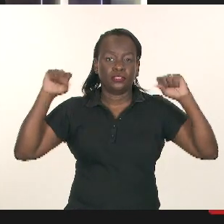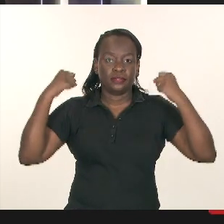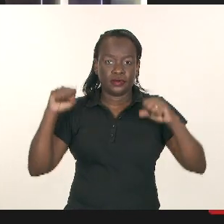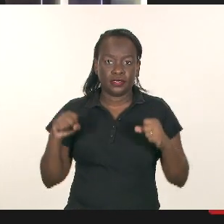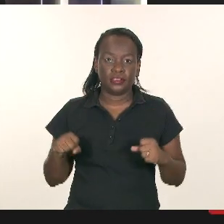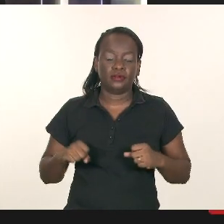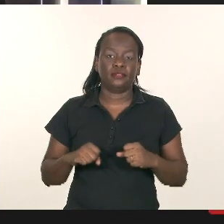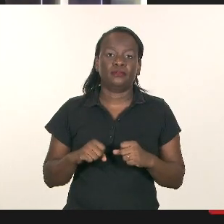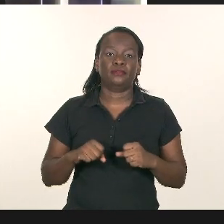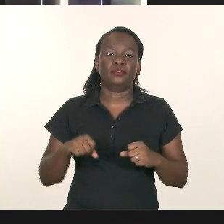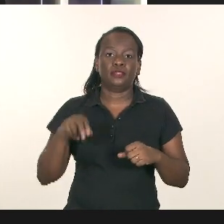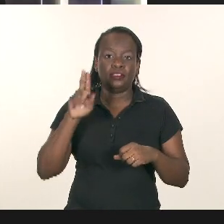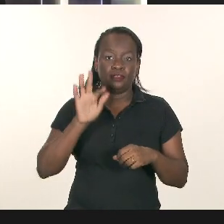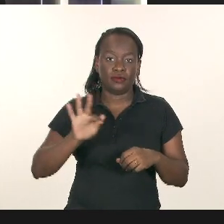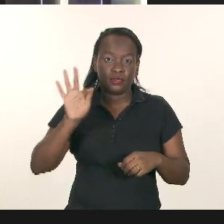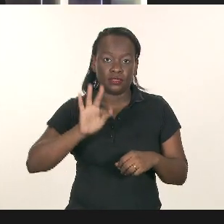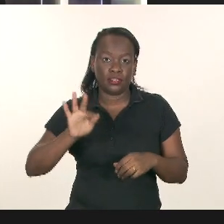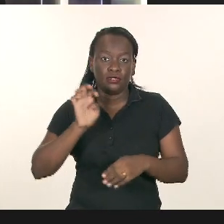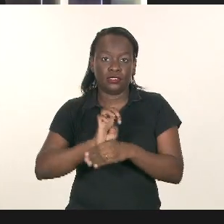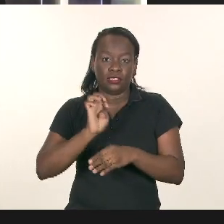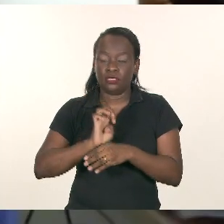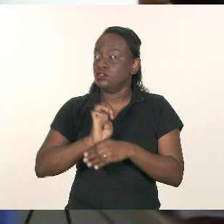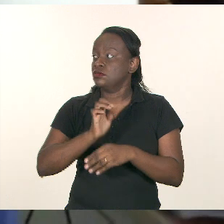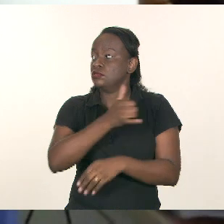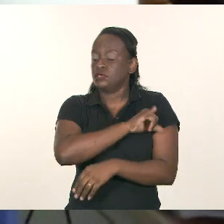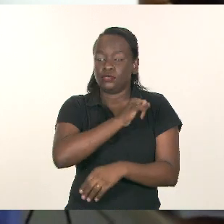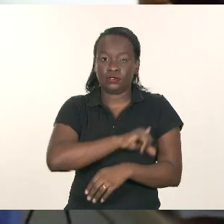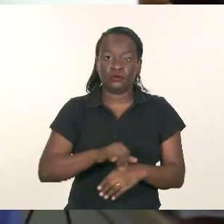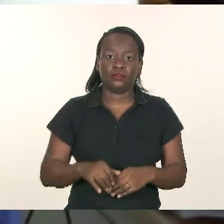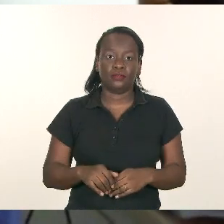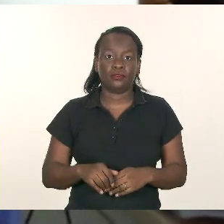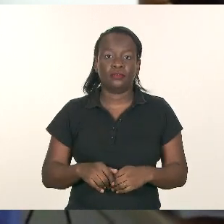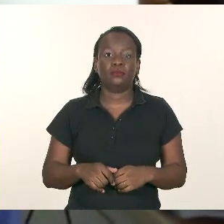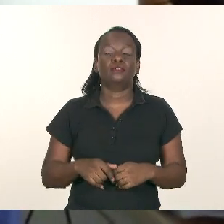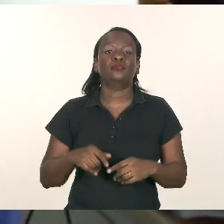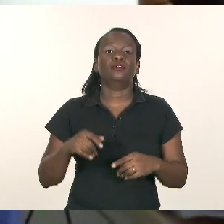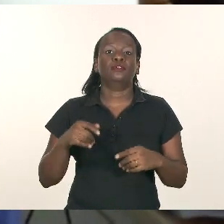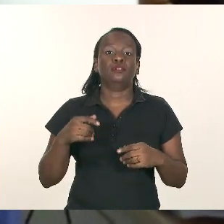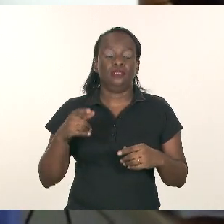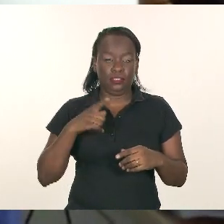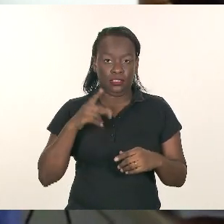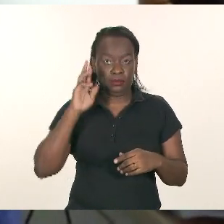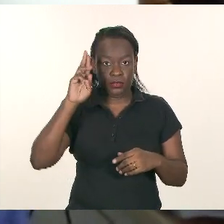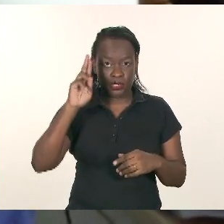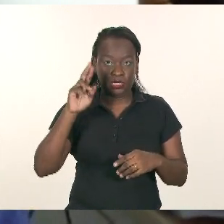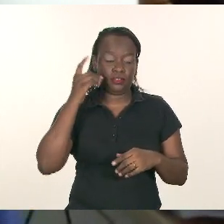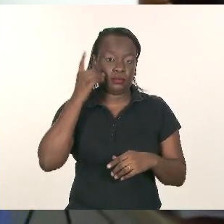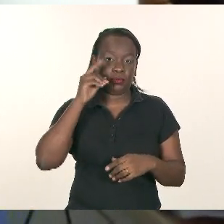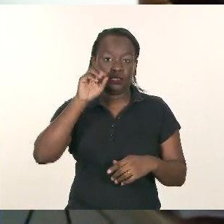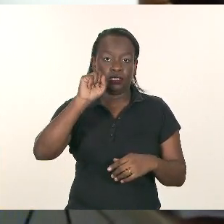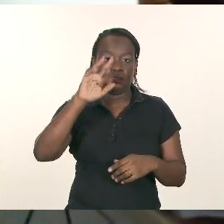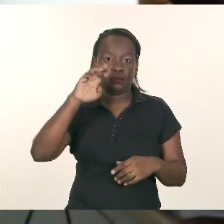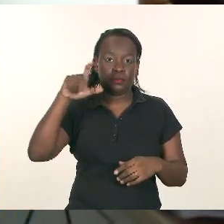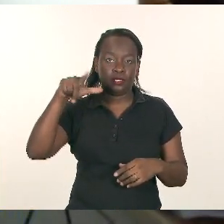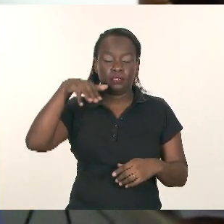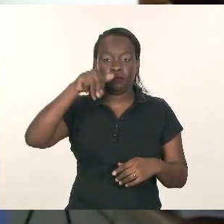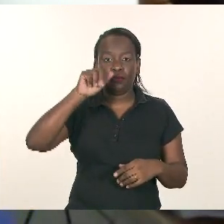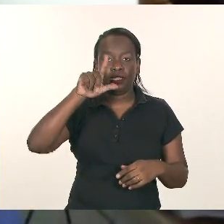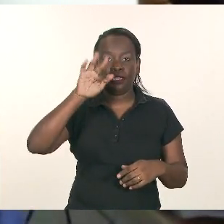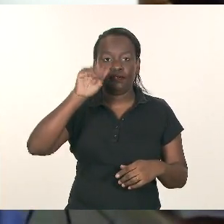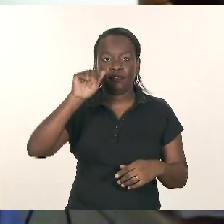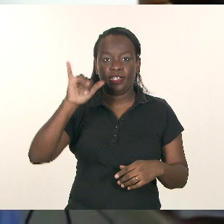física das universidades estaduais do Estado do Rio de Janeiro, de autoria do deputado Samuel Malafaia,